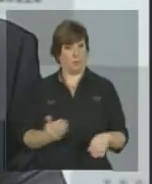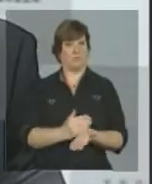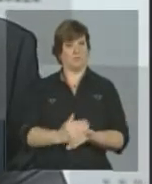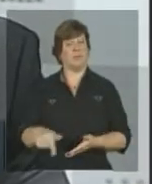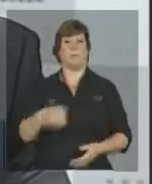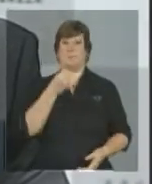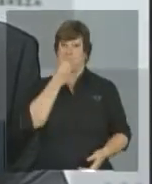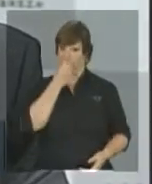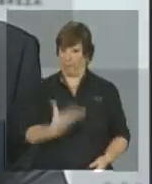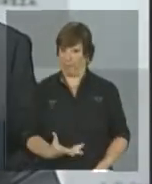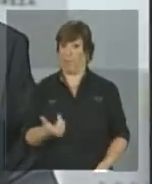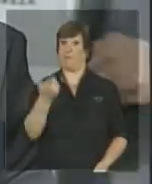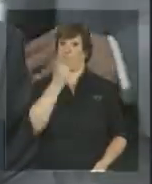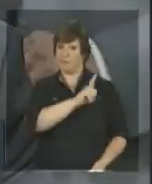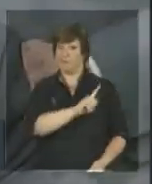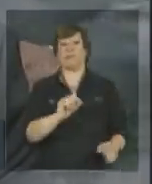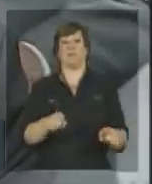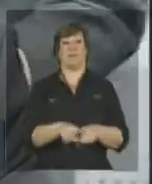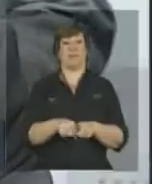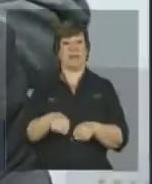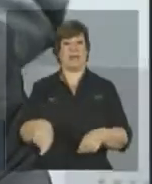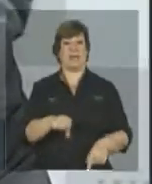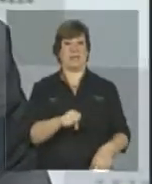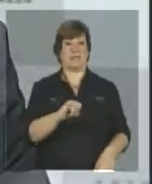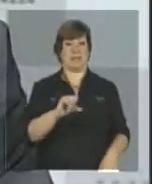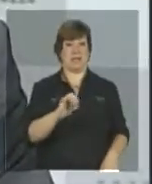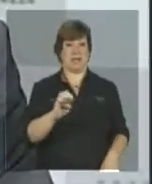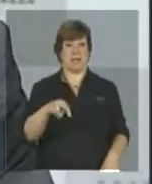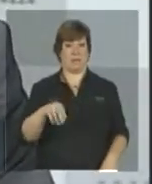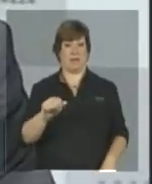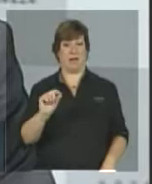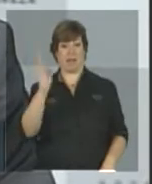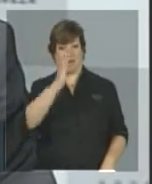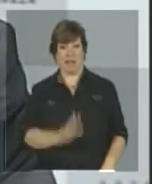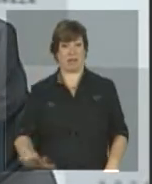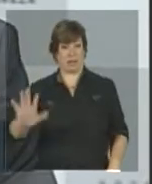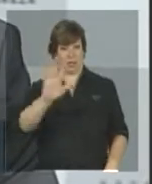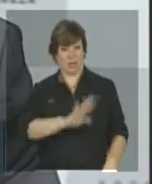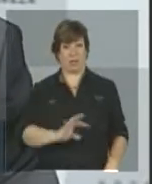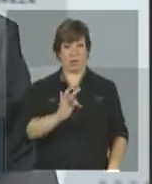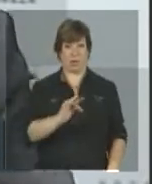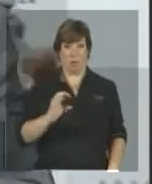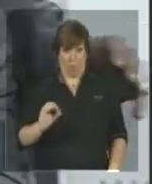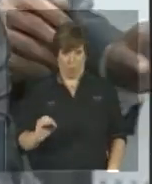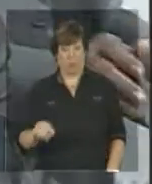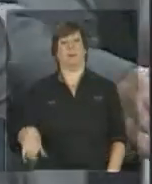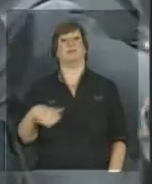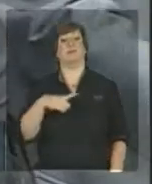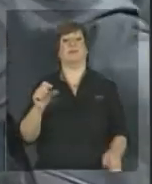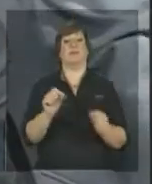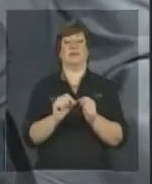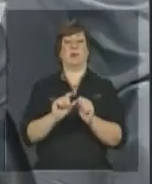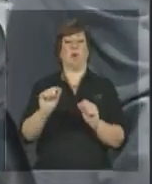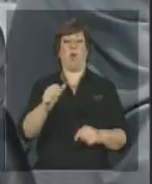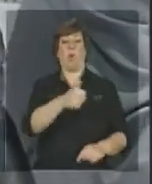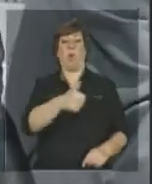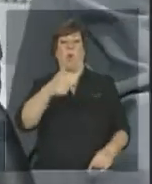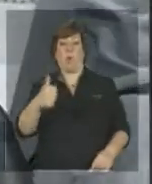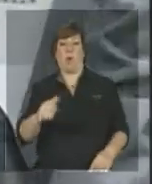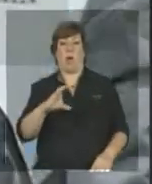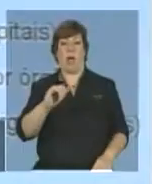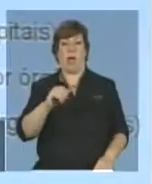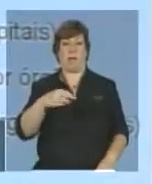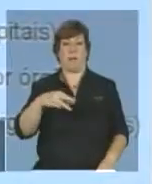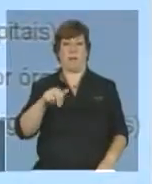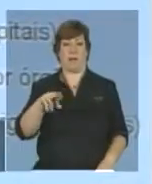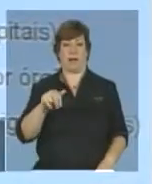né? O Sistema Nacional de Transplantes, ministro, trabalha em consonância e auxiliado por 11 câmaras técnicas